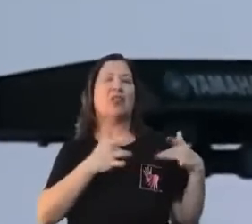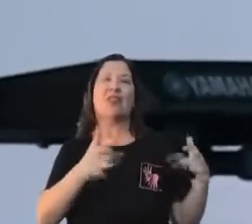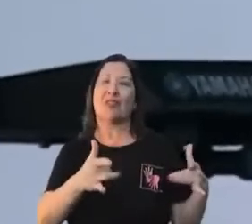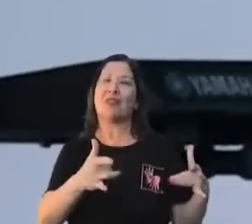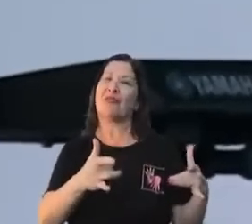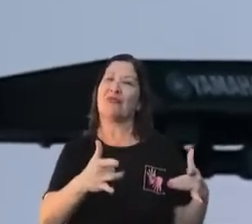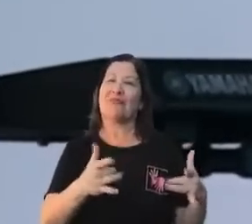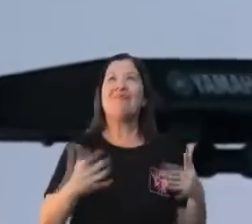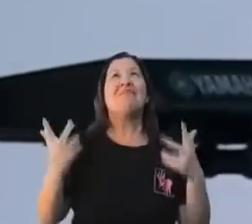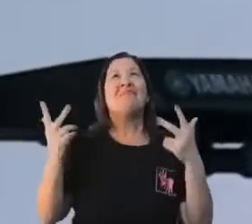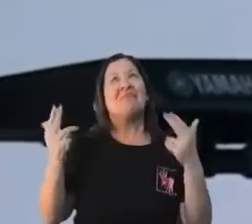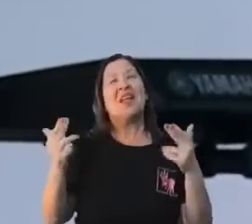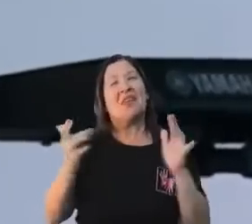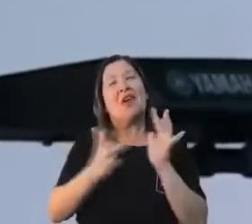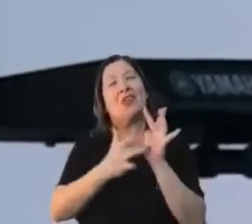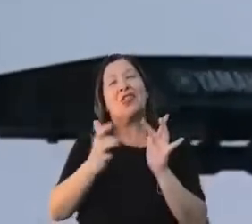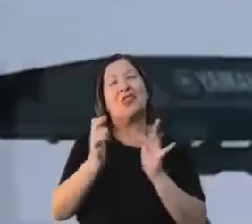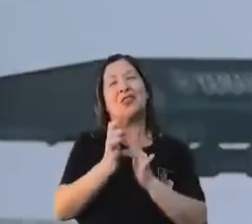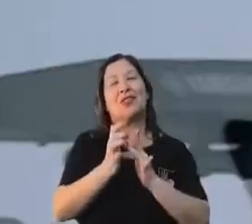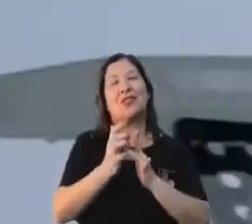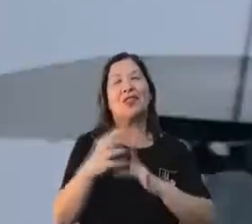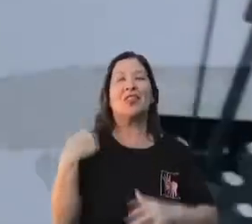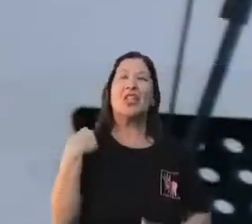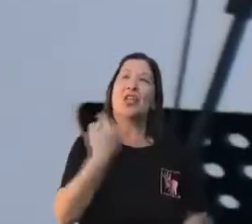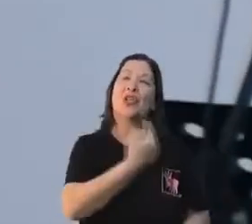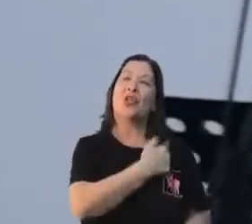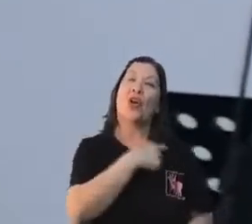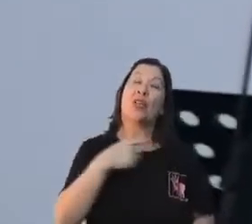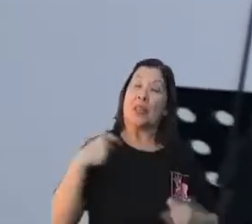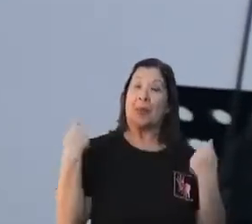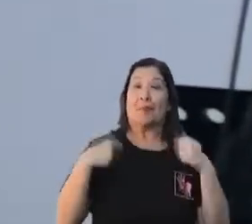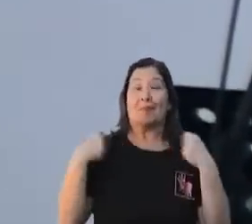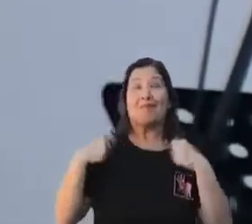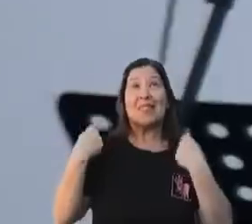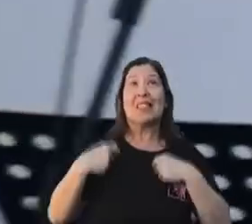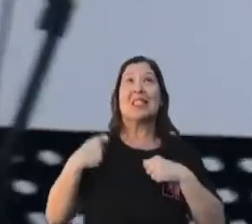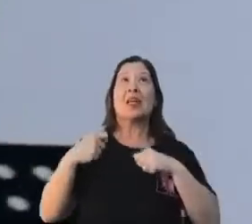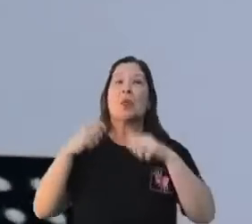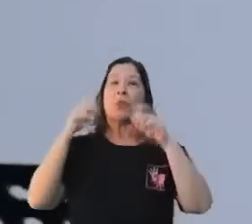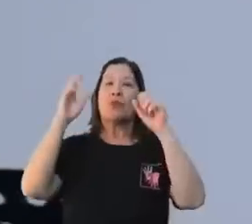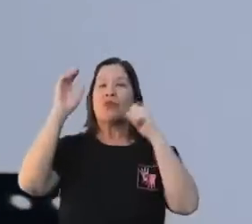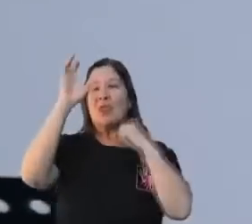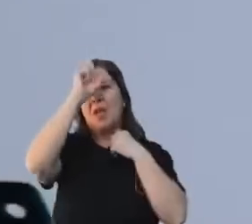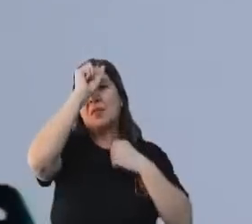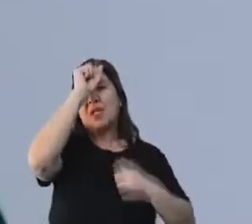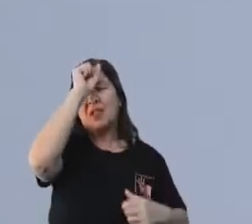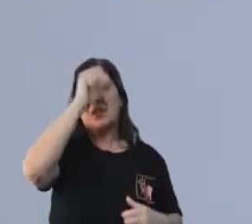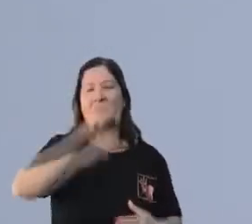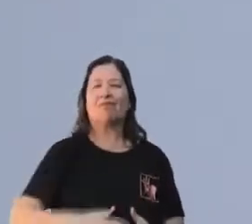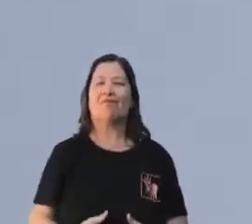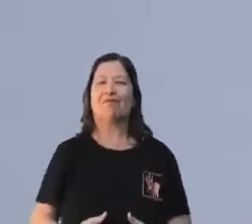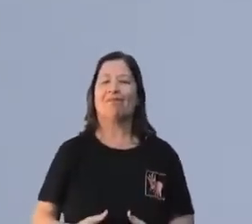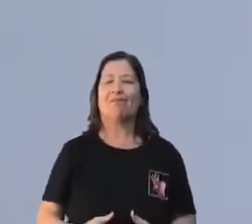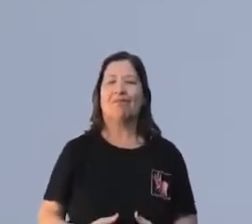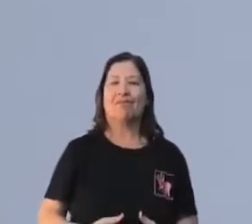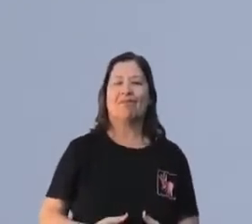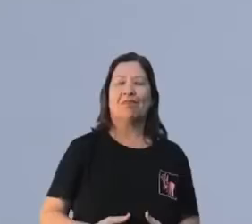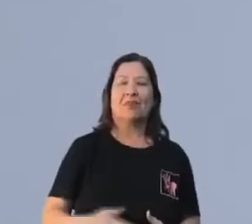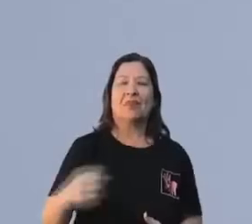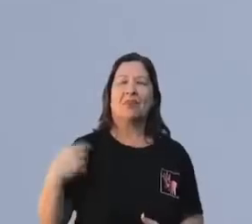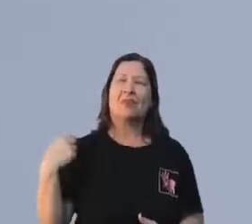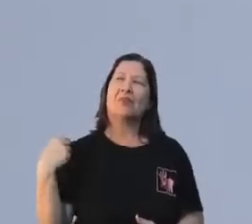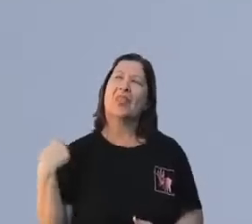O maior problema que você e eu temos para sermos generosos é a síndrome de dono. Se é meu, é para mim, para o meu